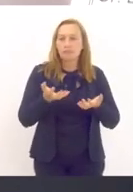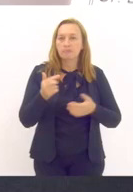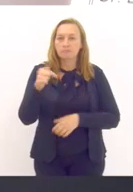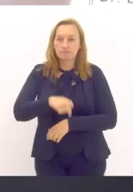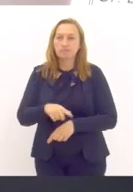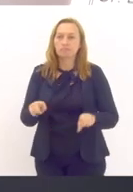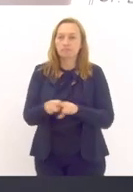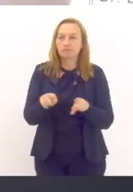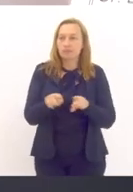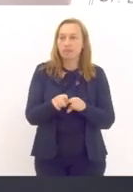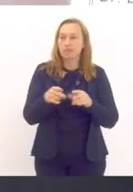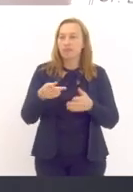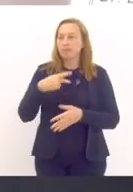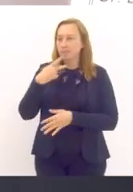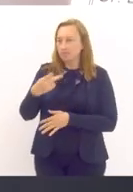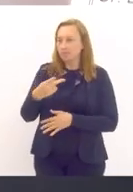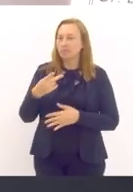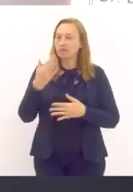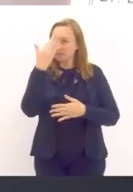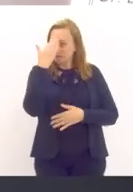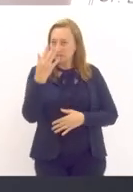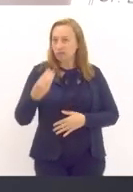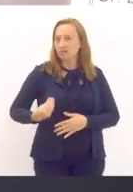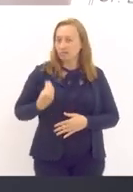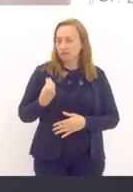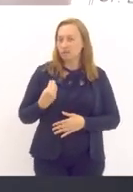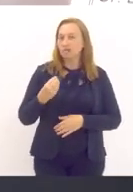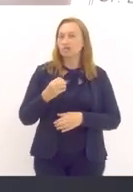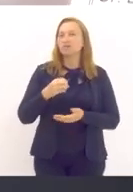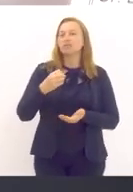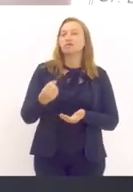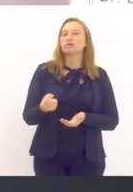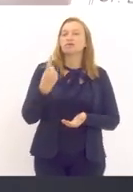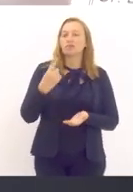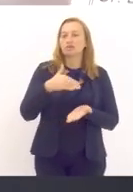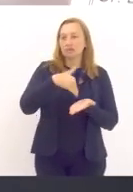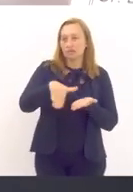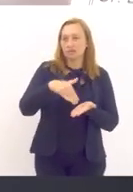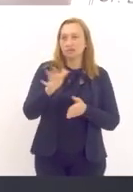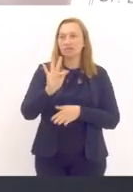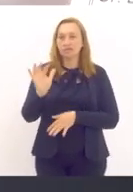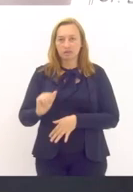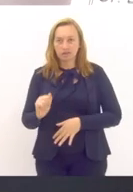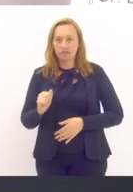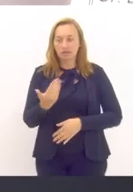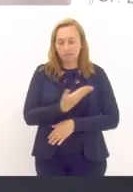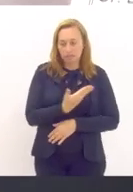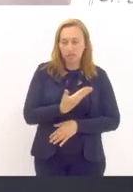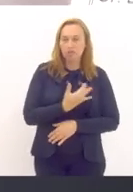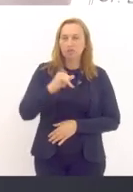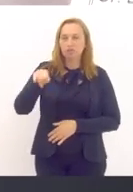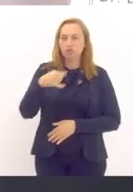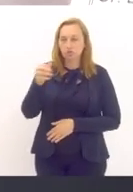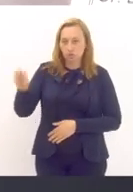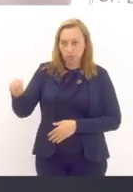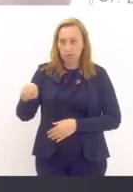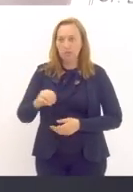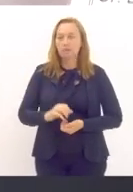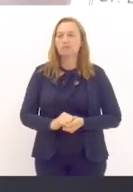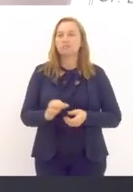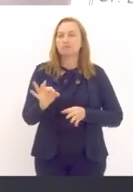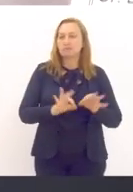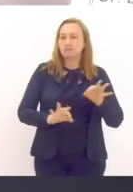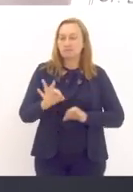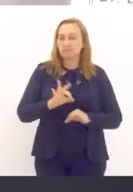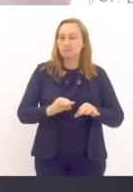também comunicar e agradecer a presença do ex-secretário de Fazenda, né, meu amigo de longa data, ex-secretário de Planejamento